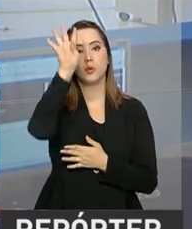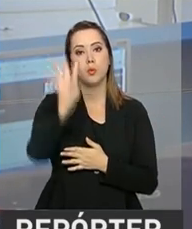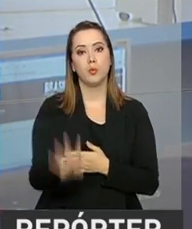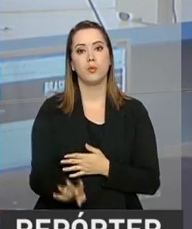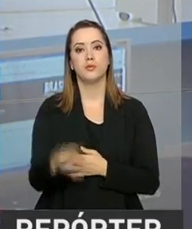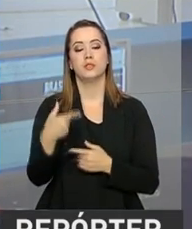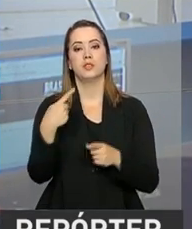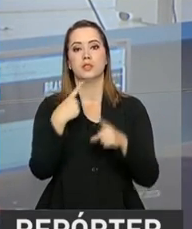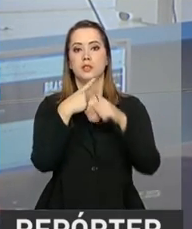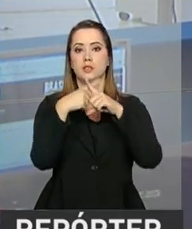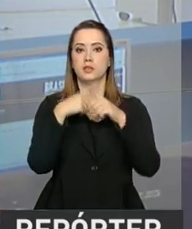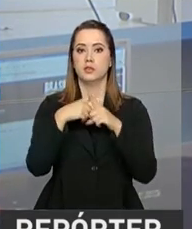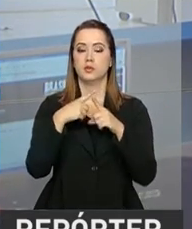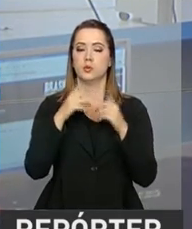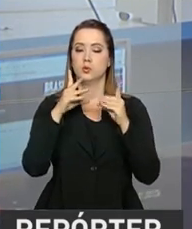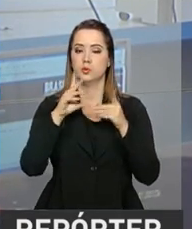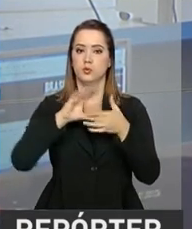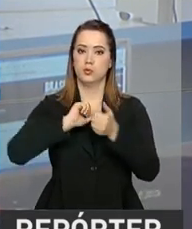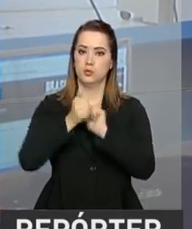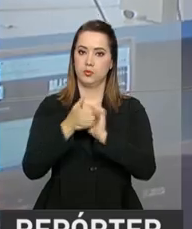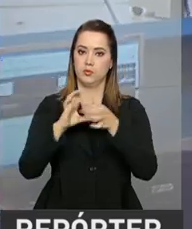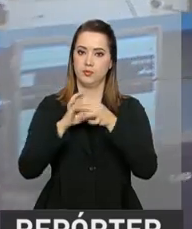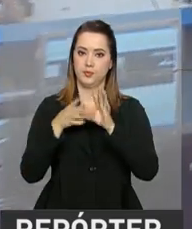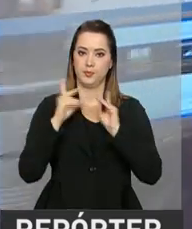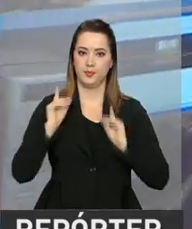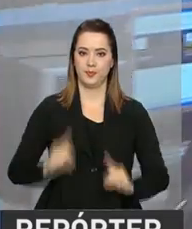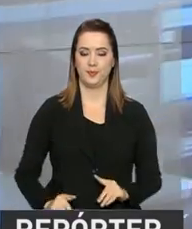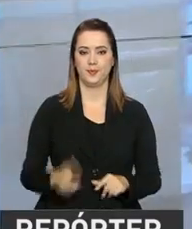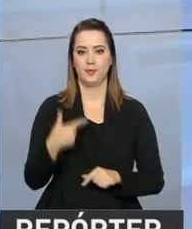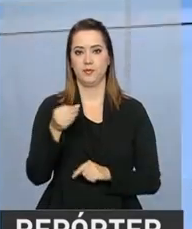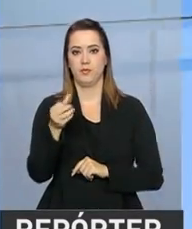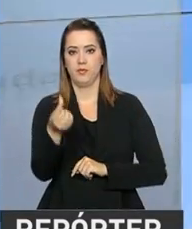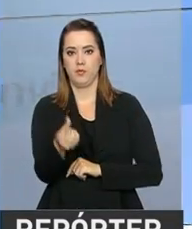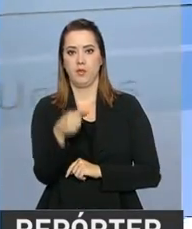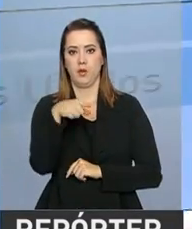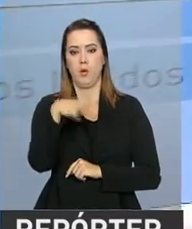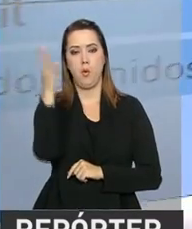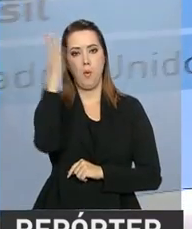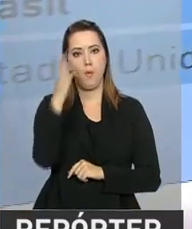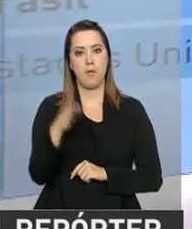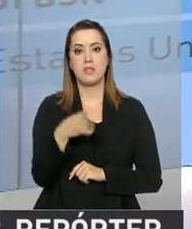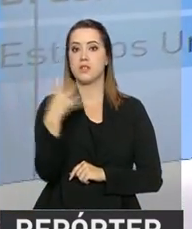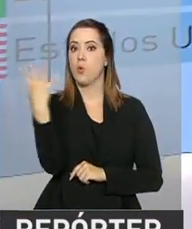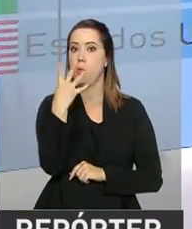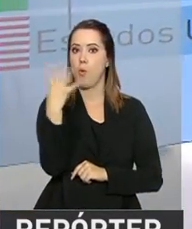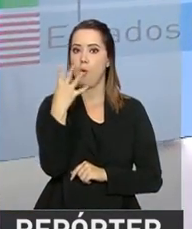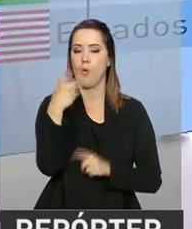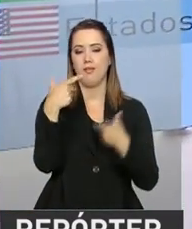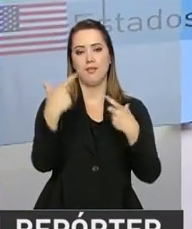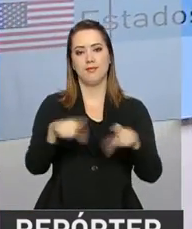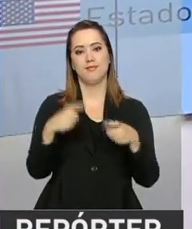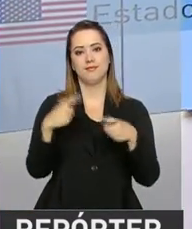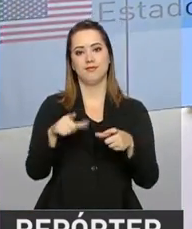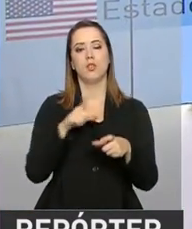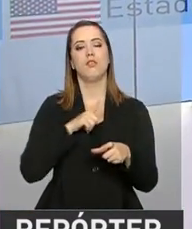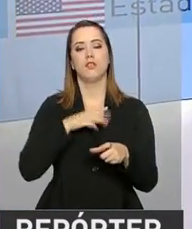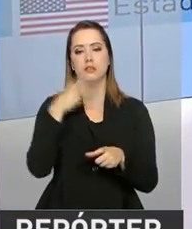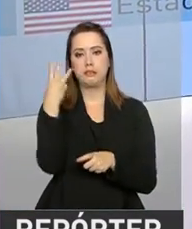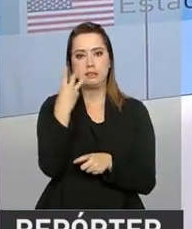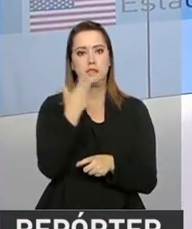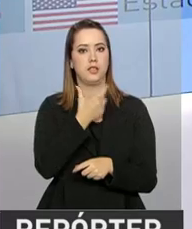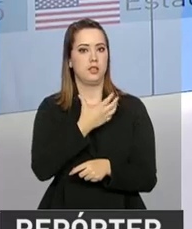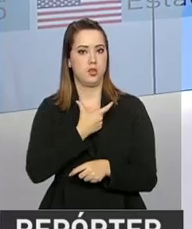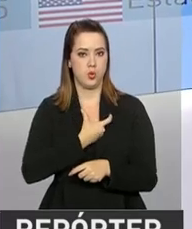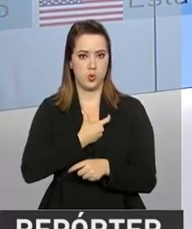medalhas dos jogos paralímpicos Rio 2016 o Brasil está em quarto lugar Como podemos ver aqui com três medalhas de ouro